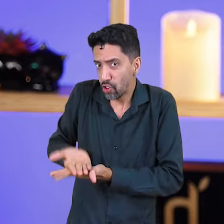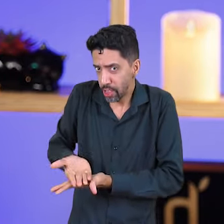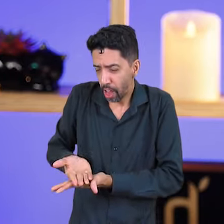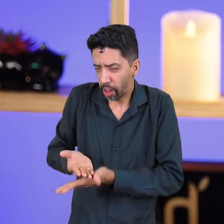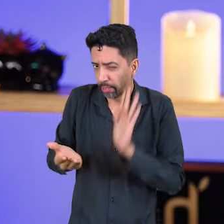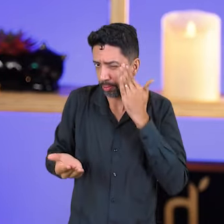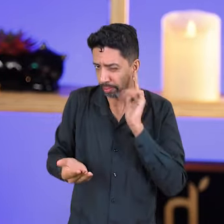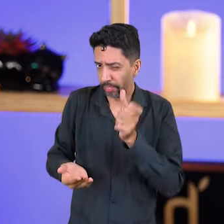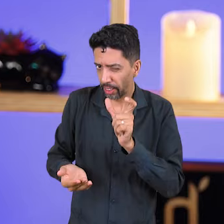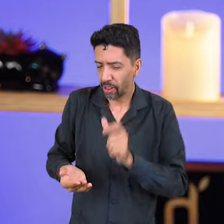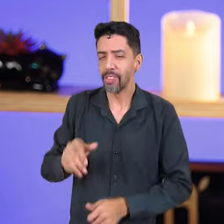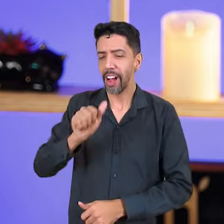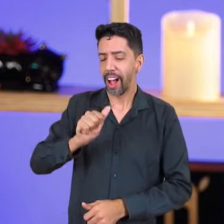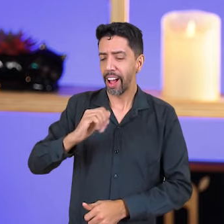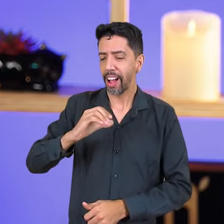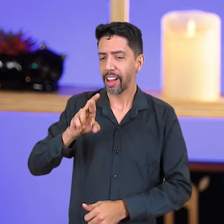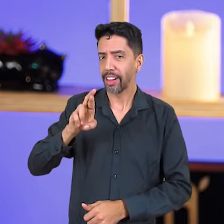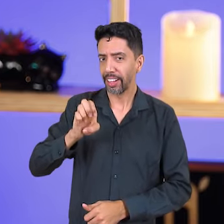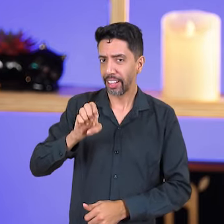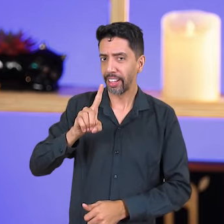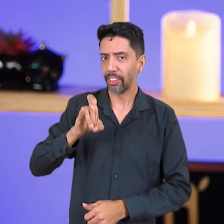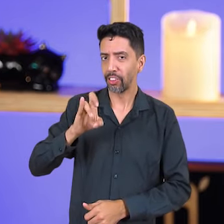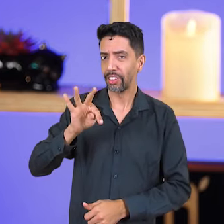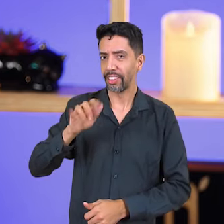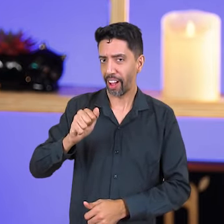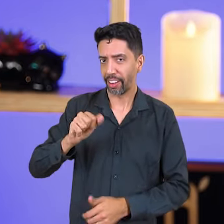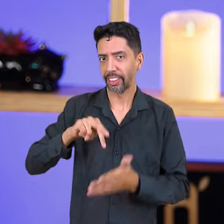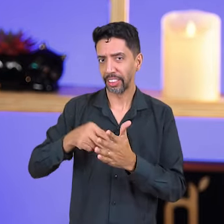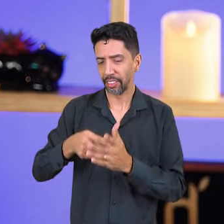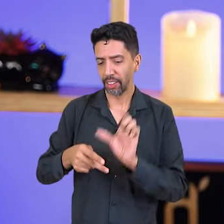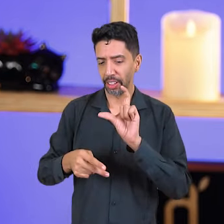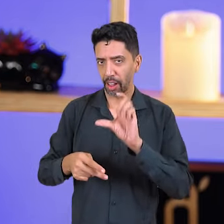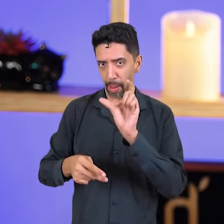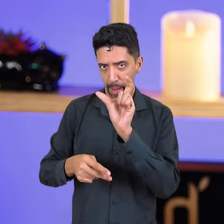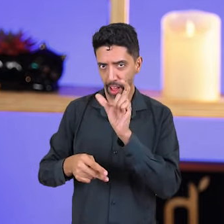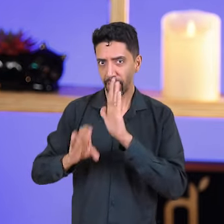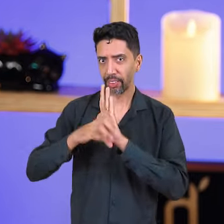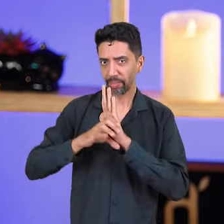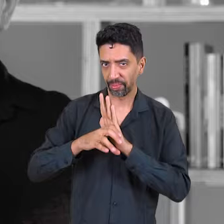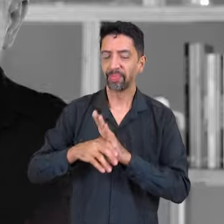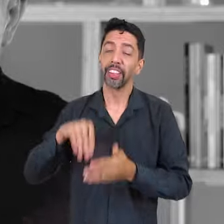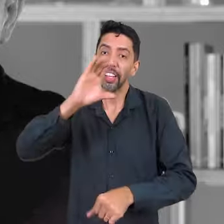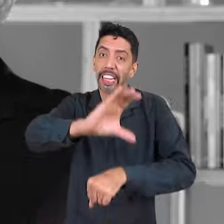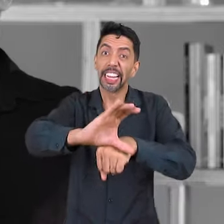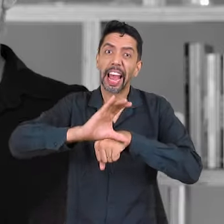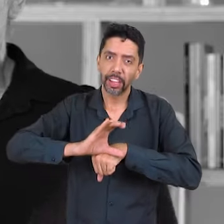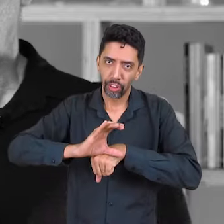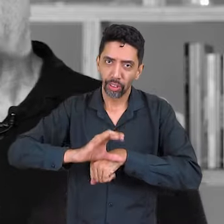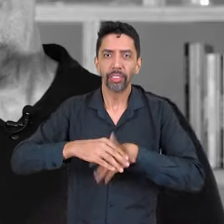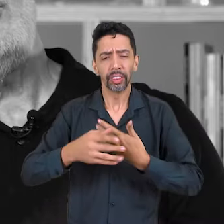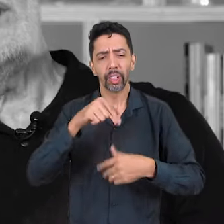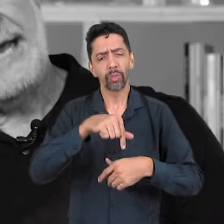você, não é verdade? Então, esse crédito é algo bacana, porque alguém fala assim: olha,